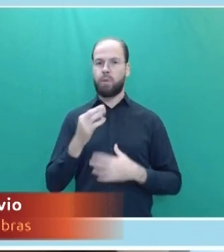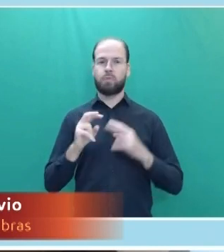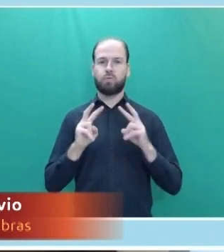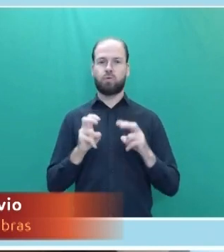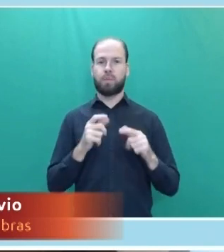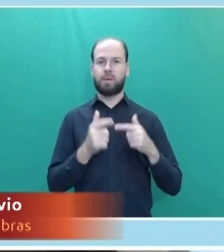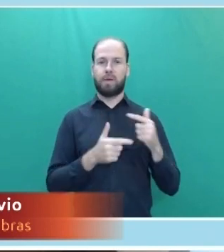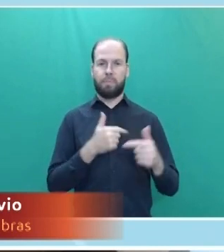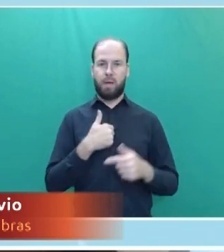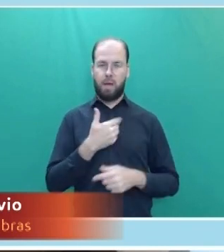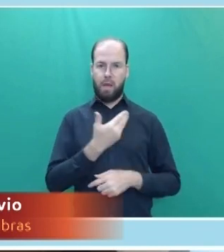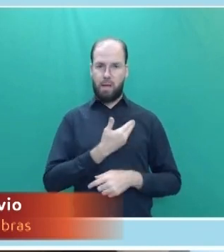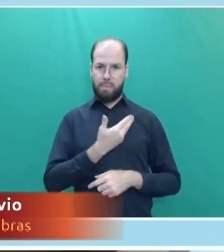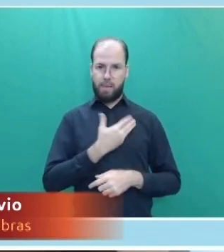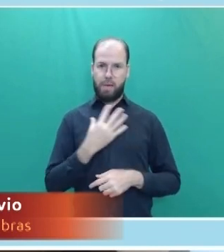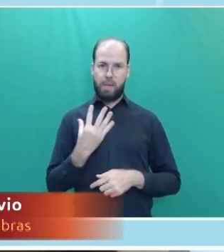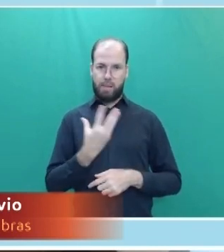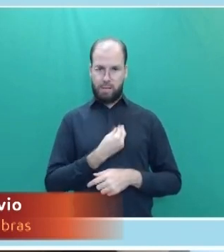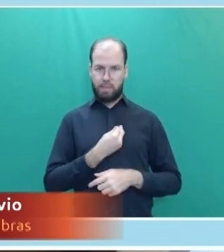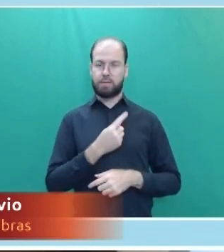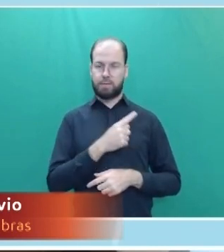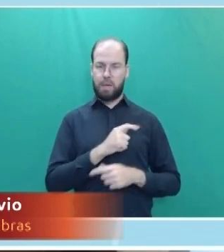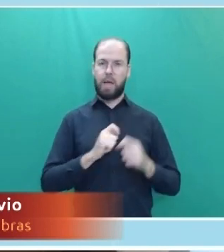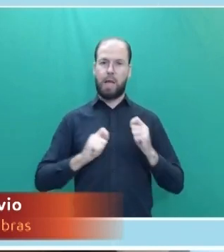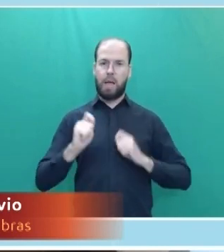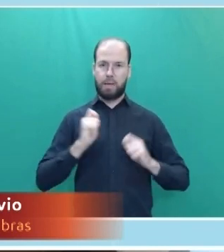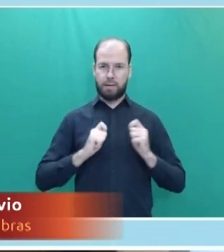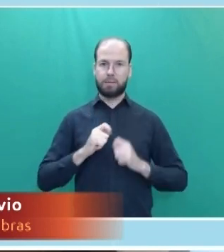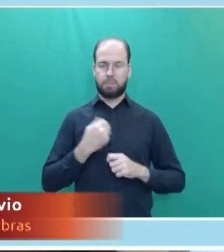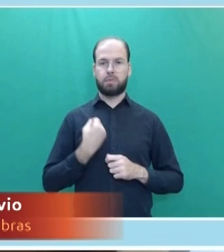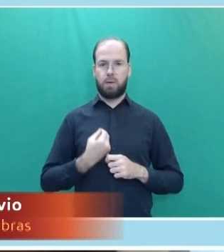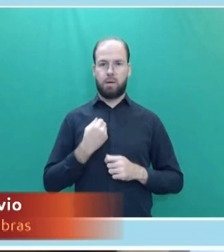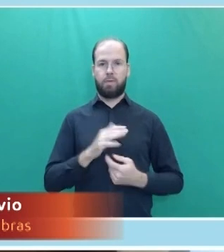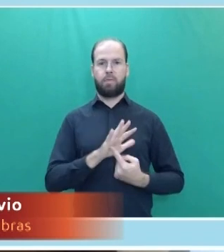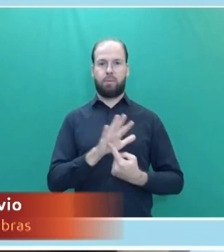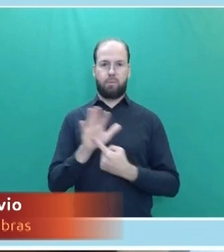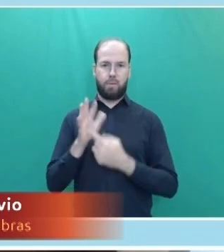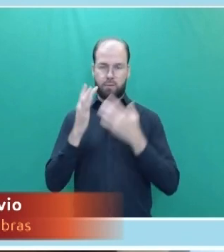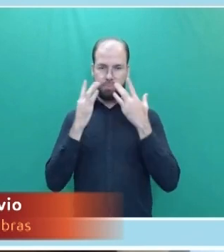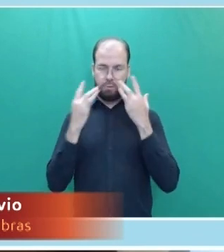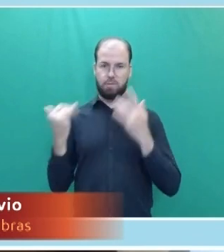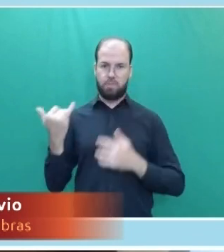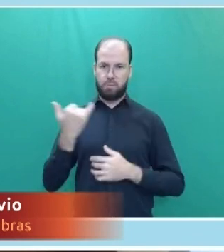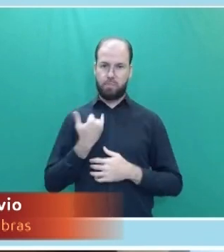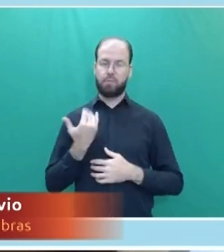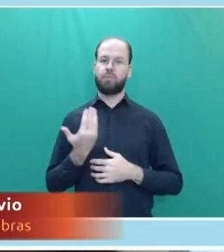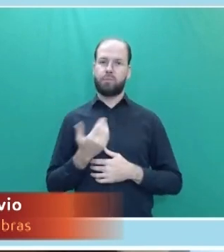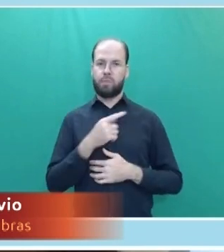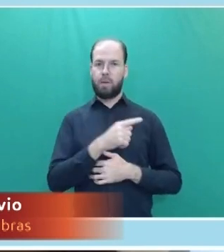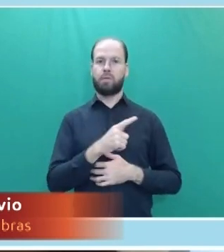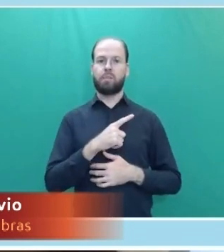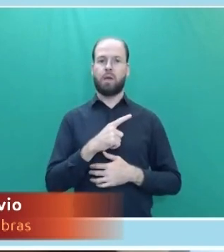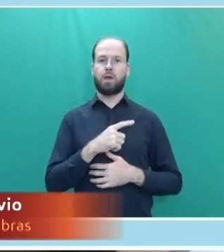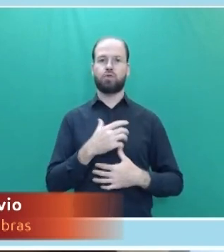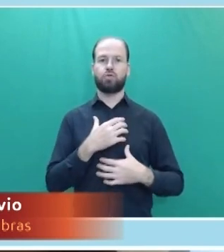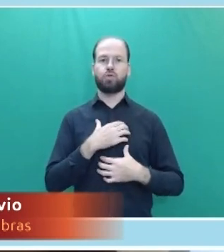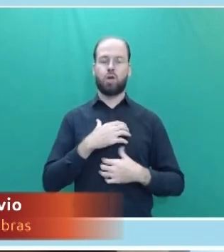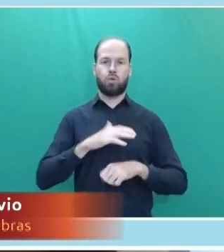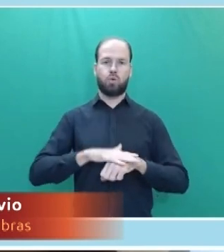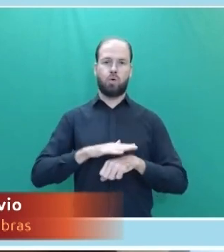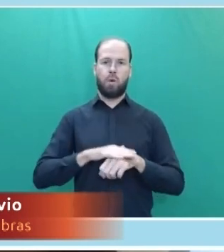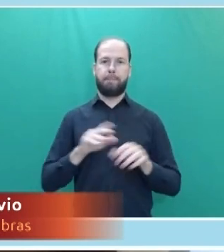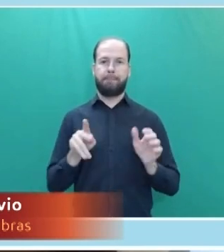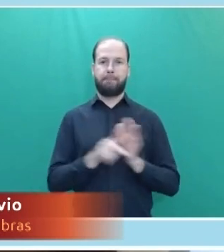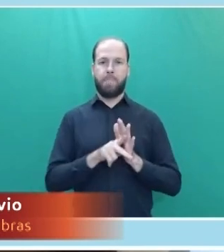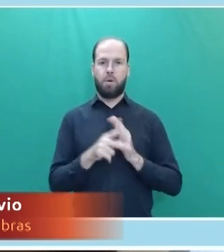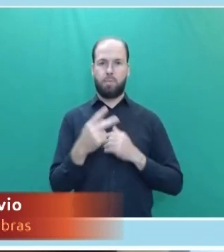amiga trans, atriz, que estava fazendo um espetáculo. E me falaram assim, ela tem um jeito muito próprio dela, né? Ela